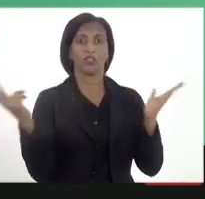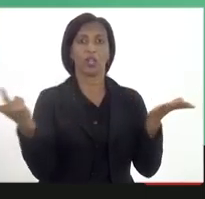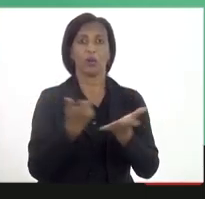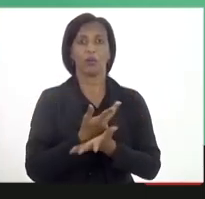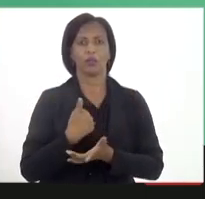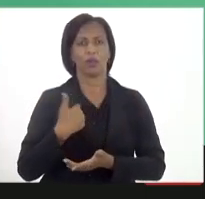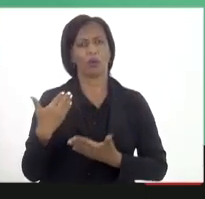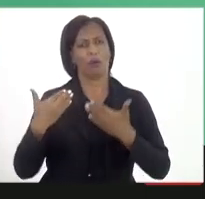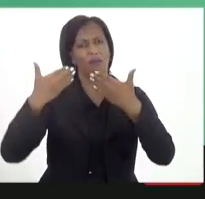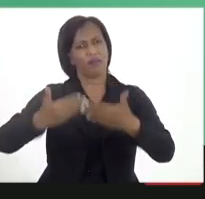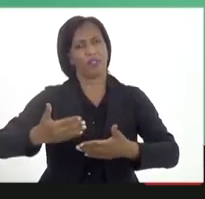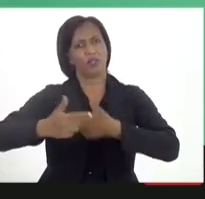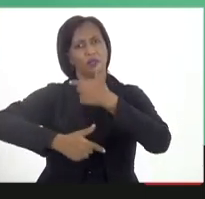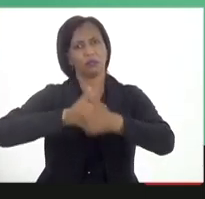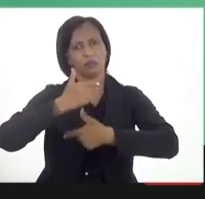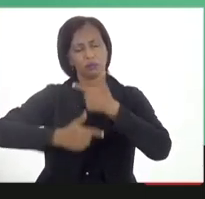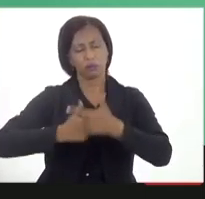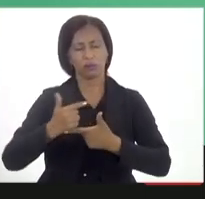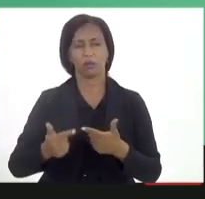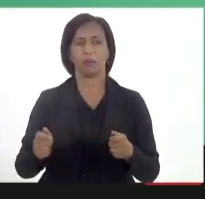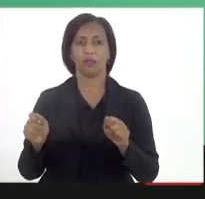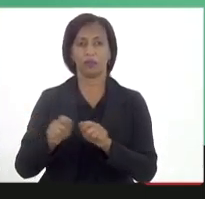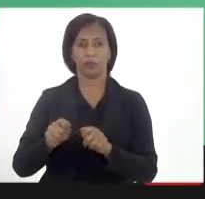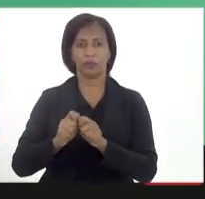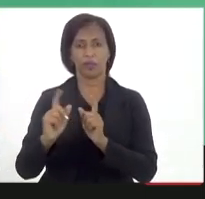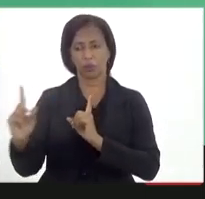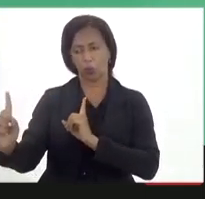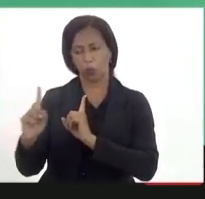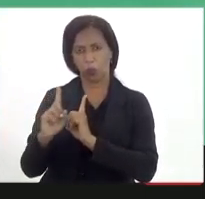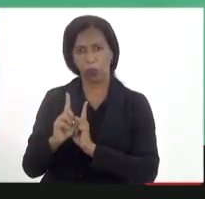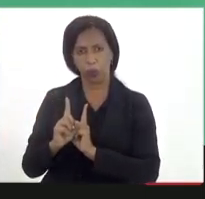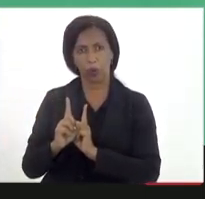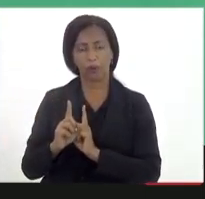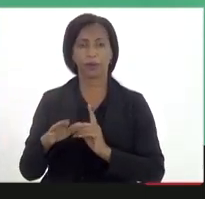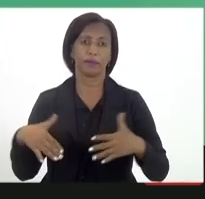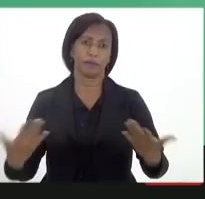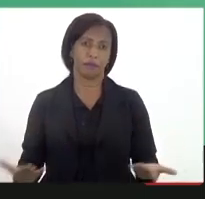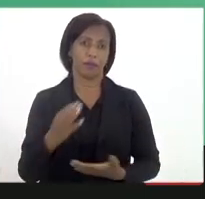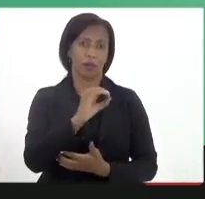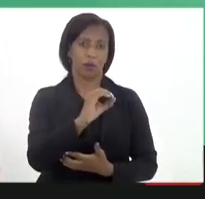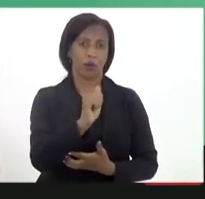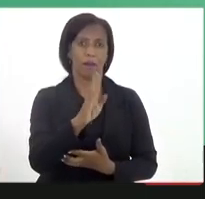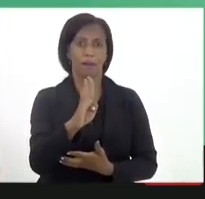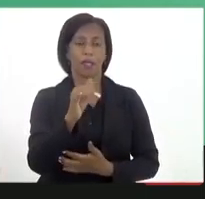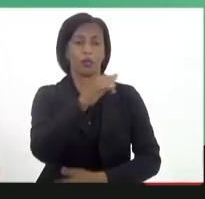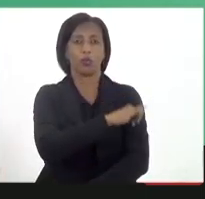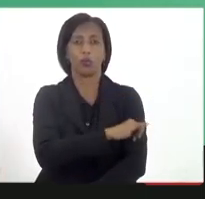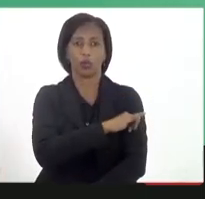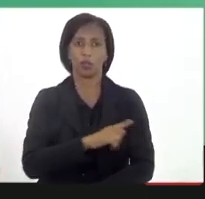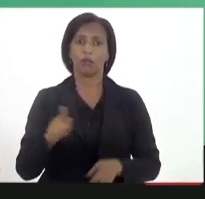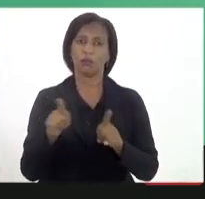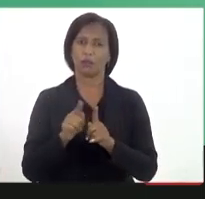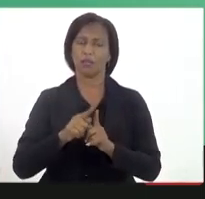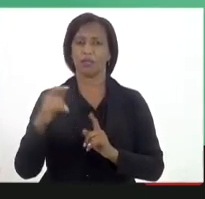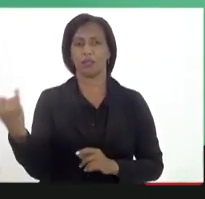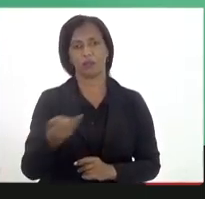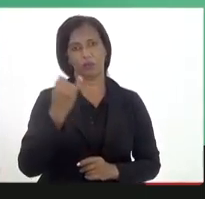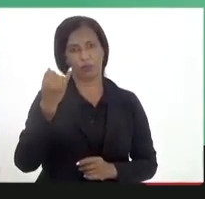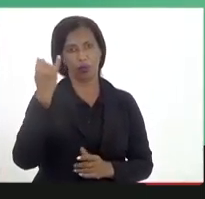estado à frente da comissão a gente tem feito um trabalho assim de aproximação e para Abrão Abdo Rio tem sido muito importante